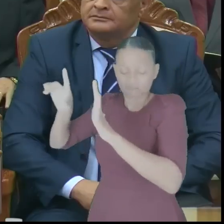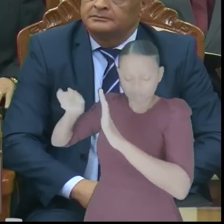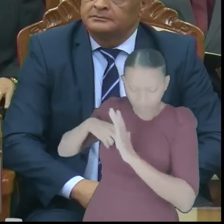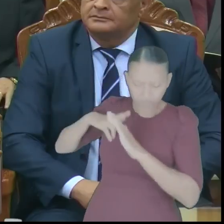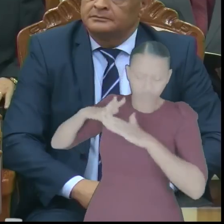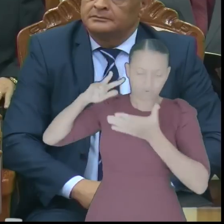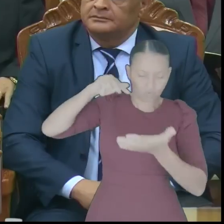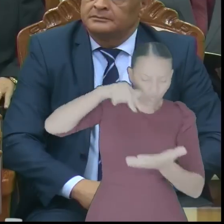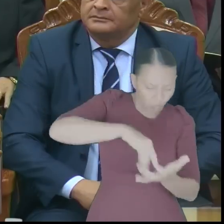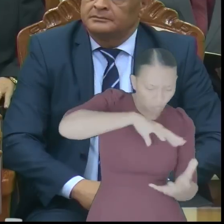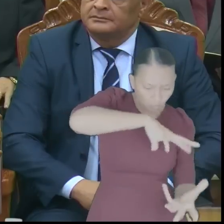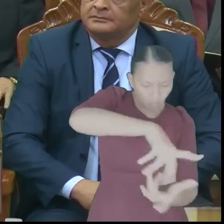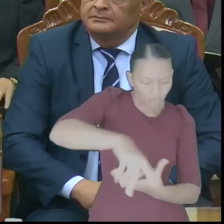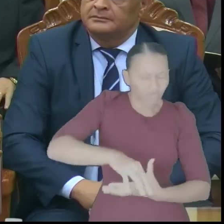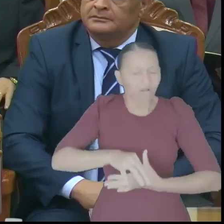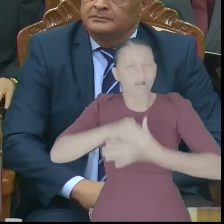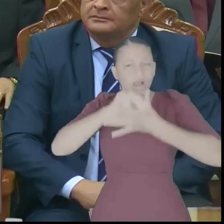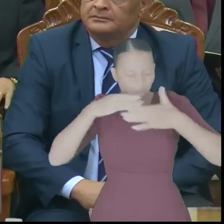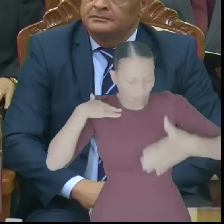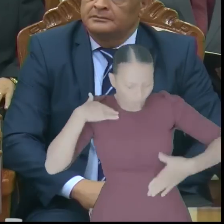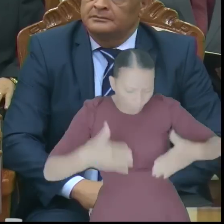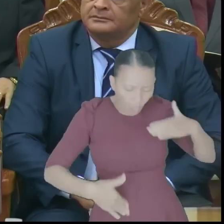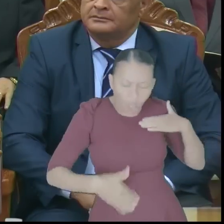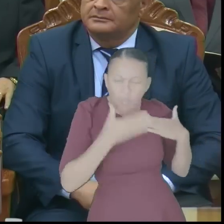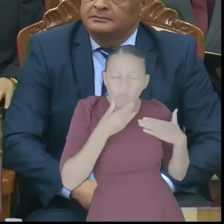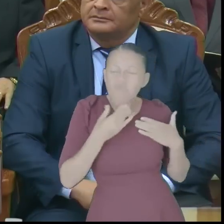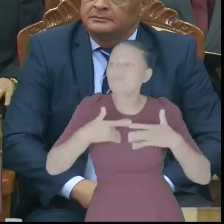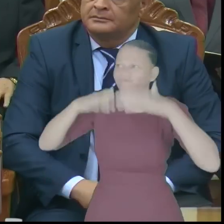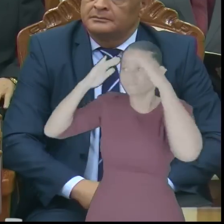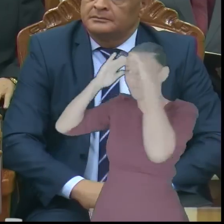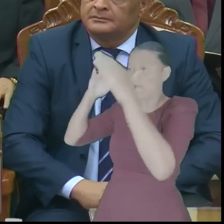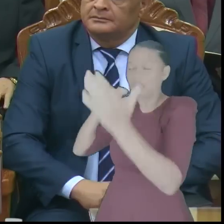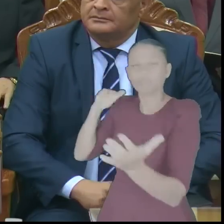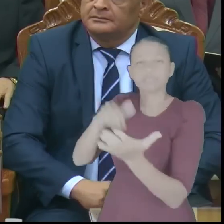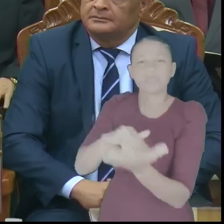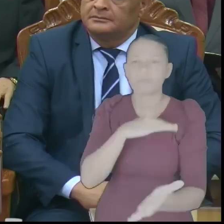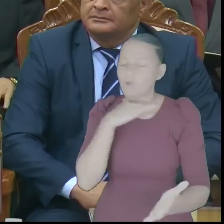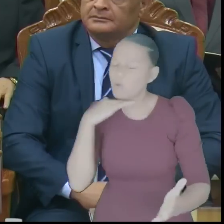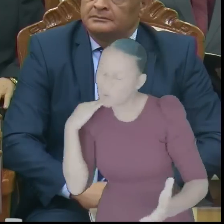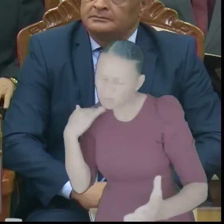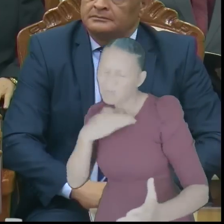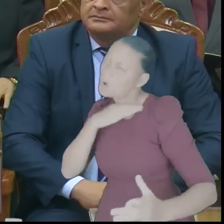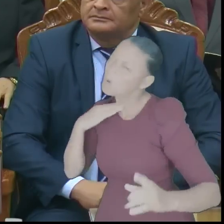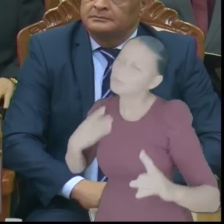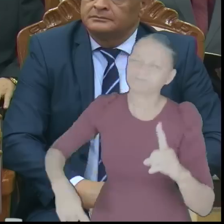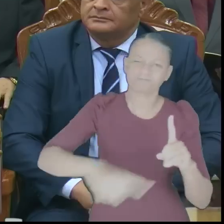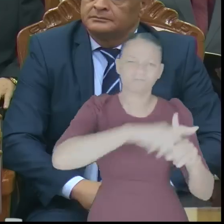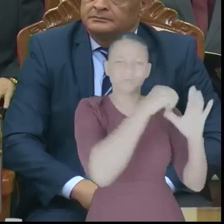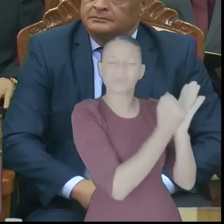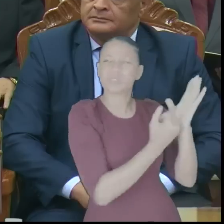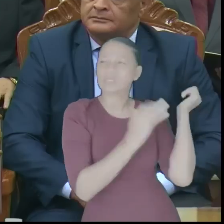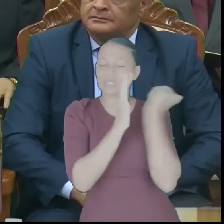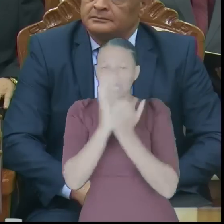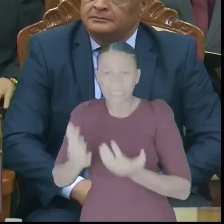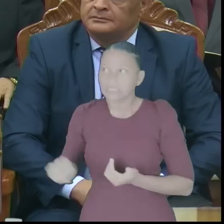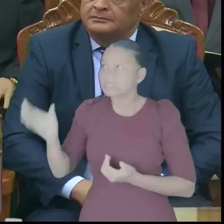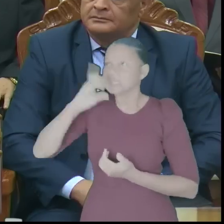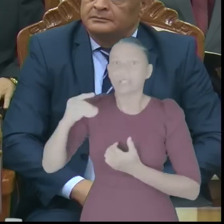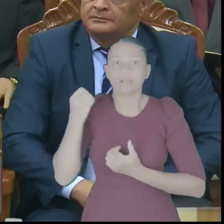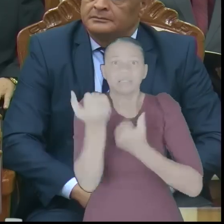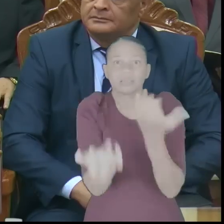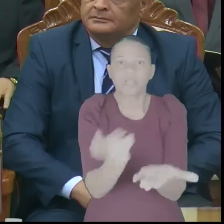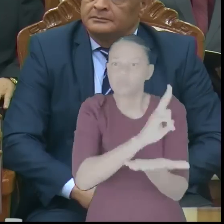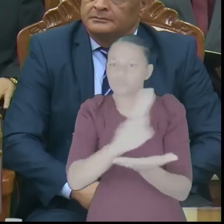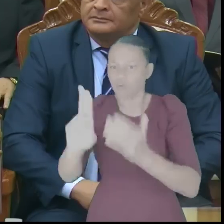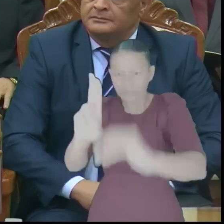achado na forma de homem, foi obediente até a morte, e morte de cruz, pelo que Deus lhe deu um nome, que está acima